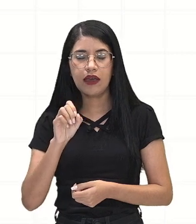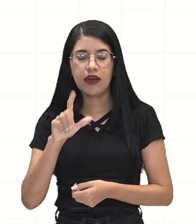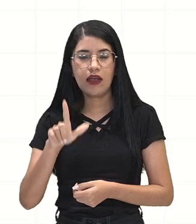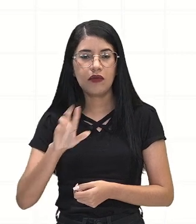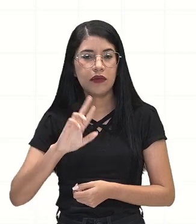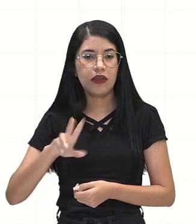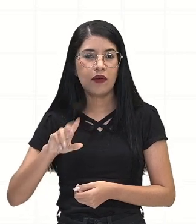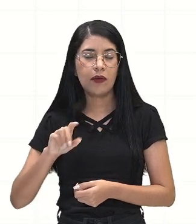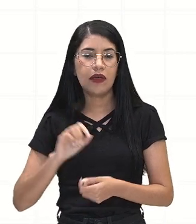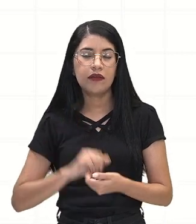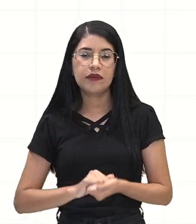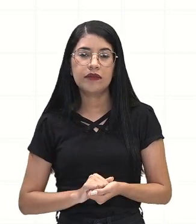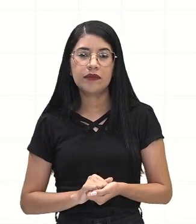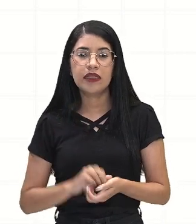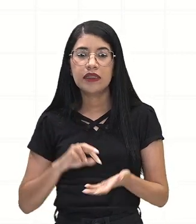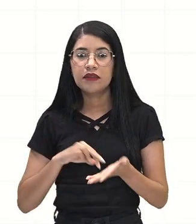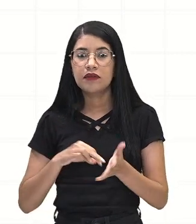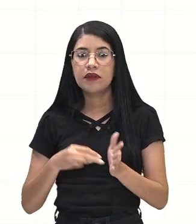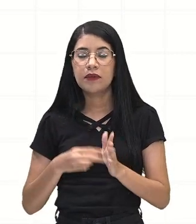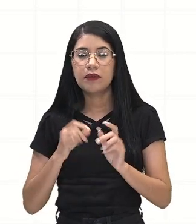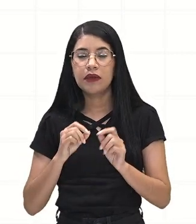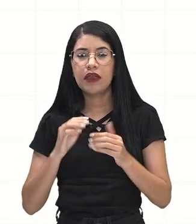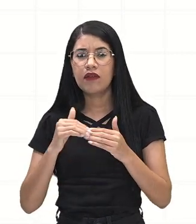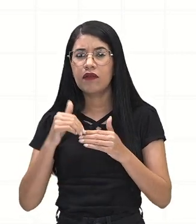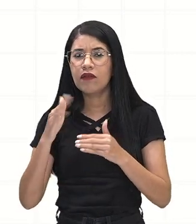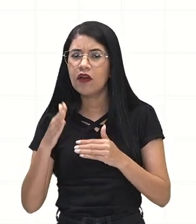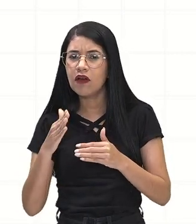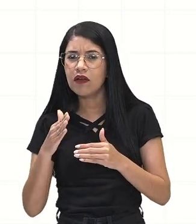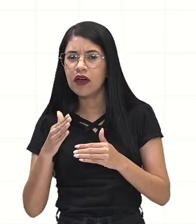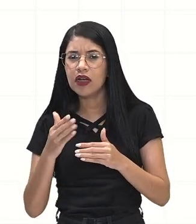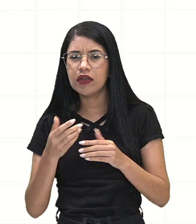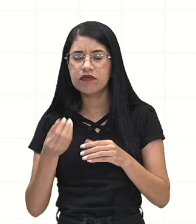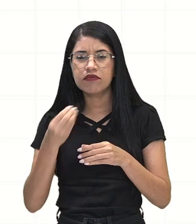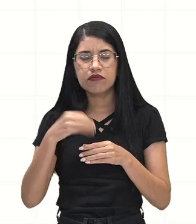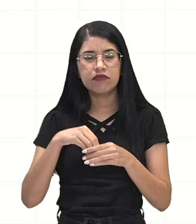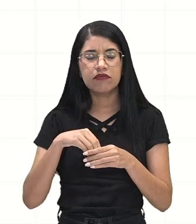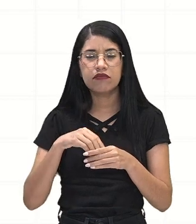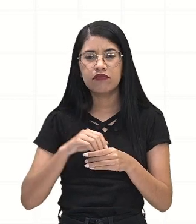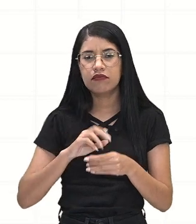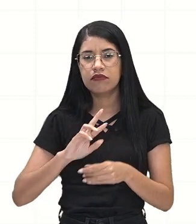colaterais, eles estão externos às retas